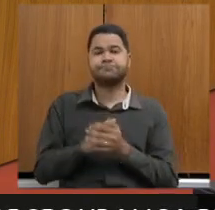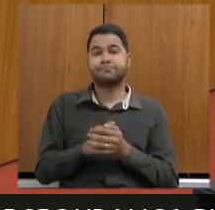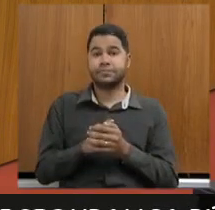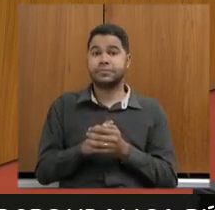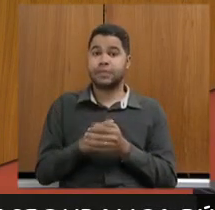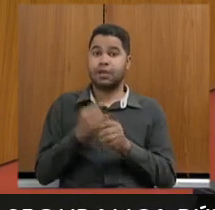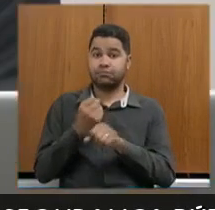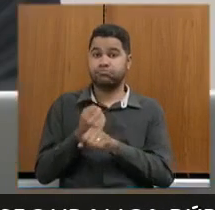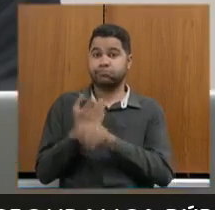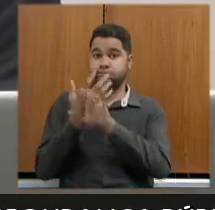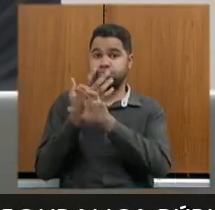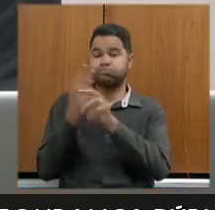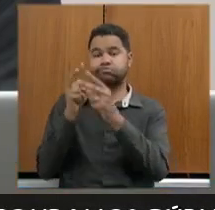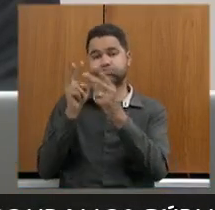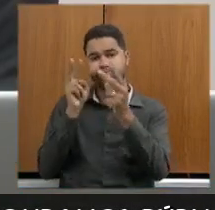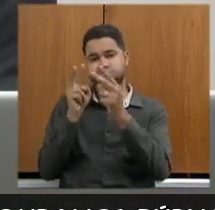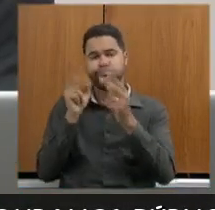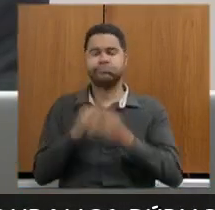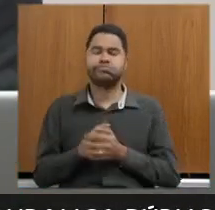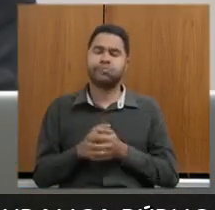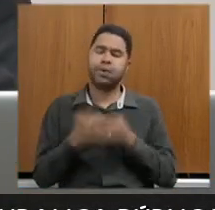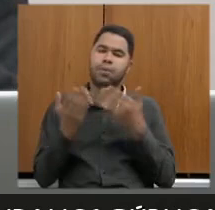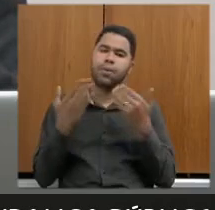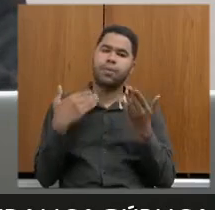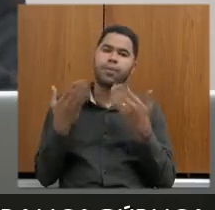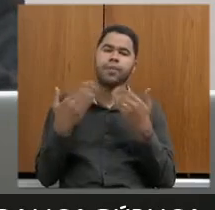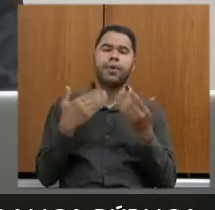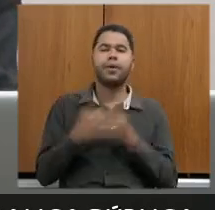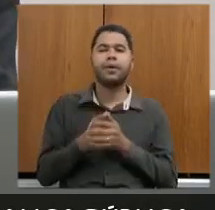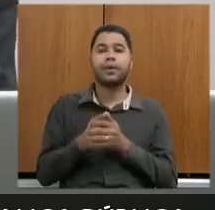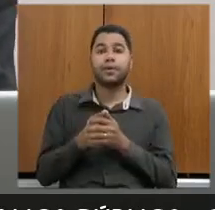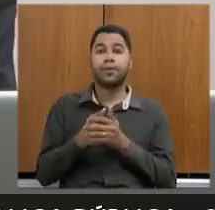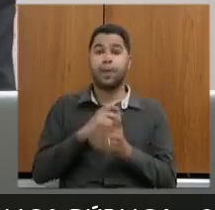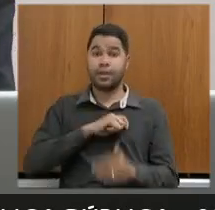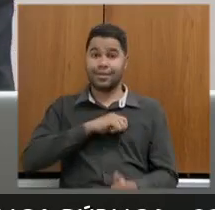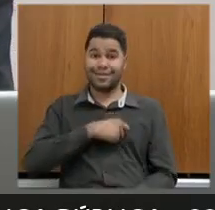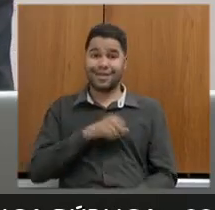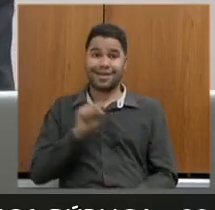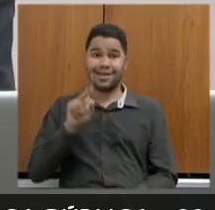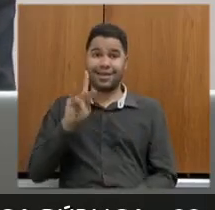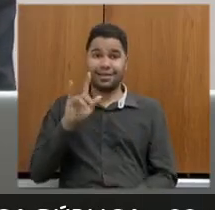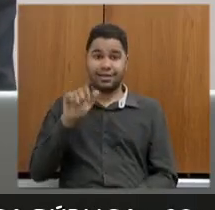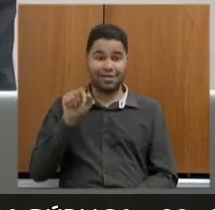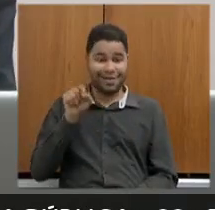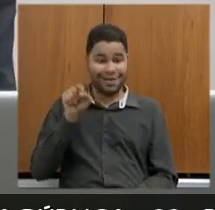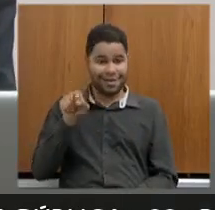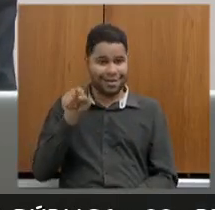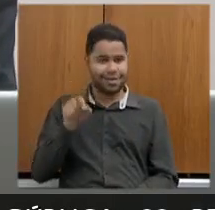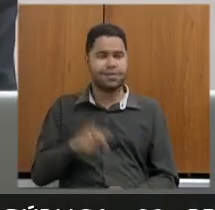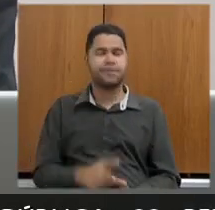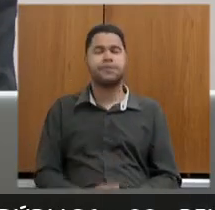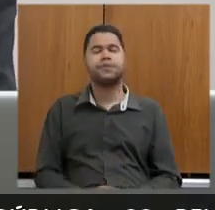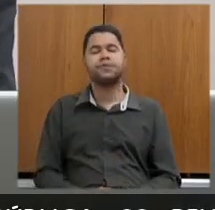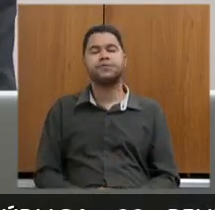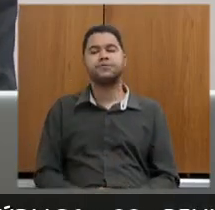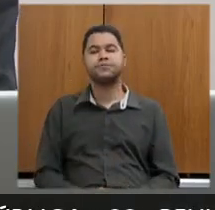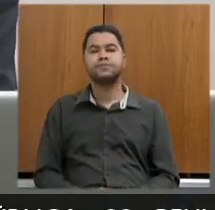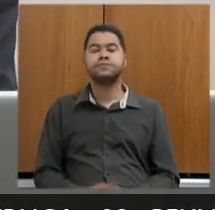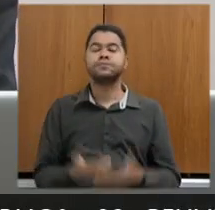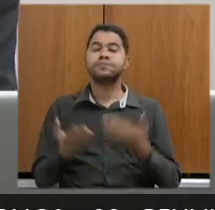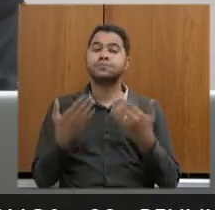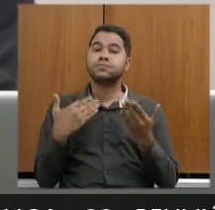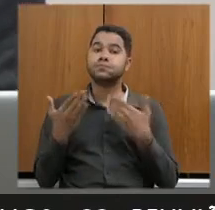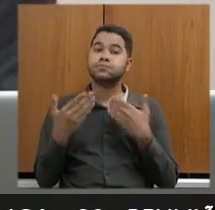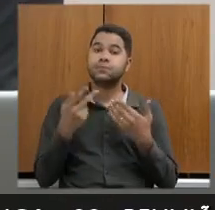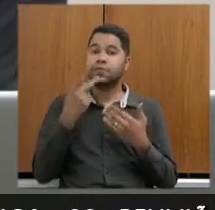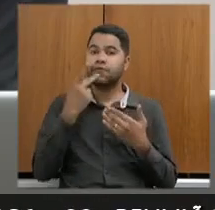ver com o plantão digital e eu conversando esses dias para trás com a delegada Sheila ela ela a gente tava conversando